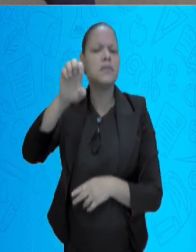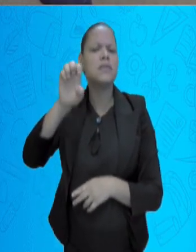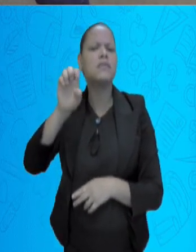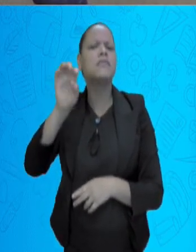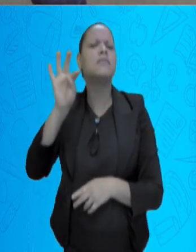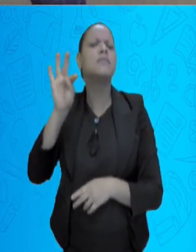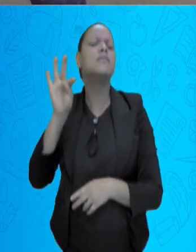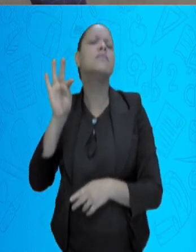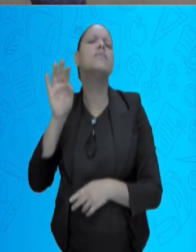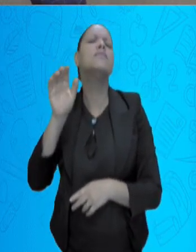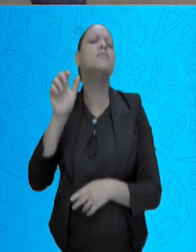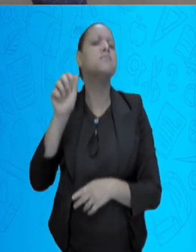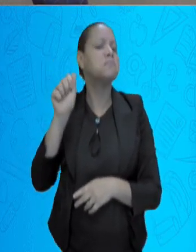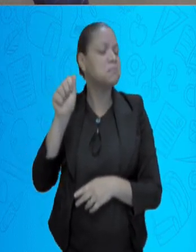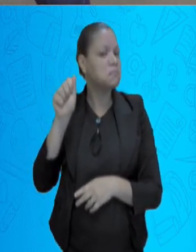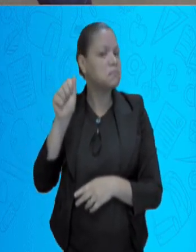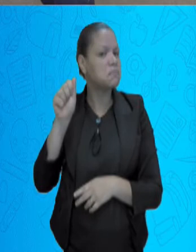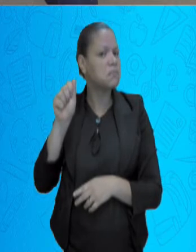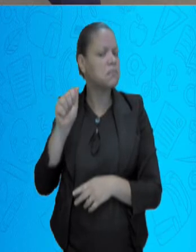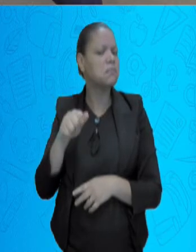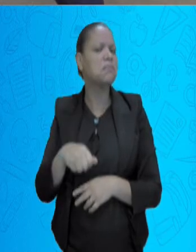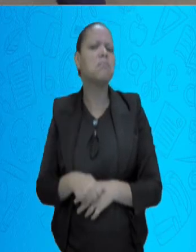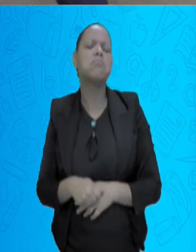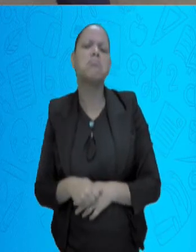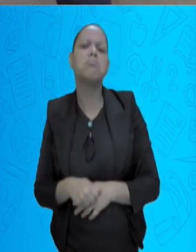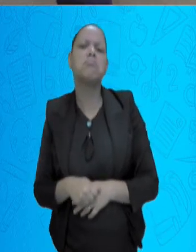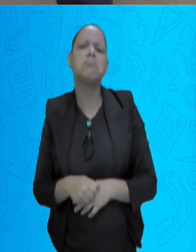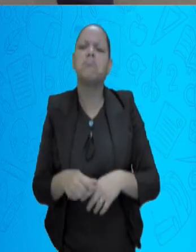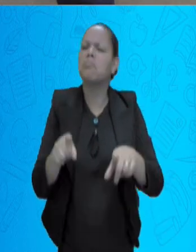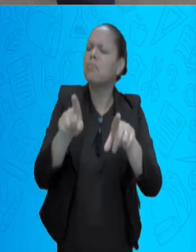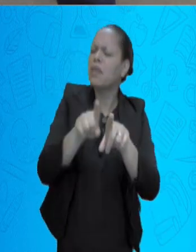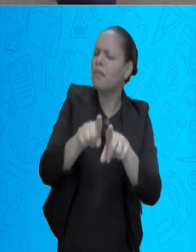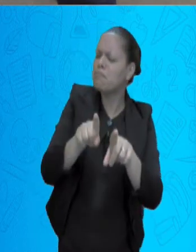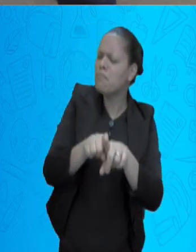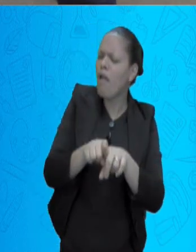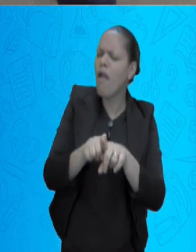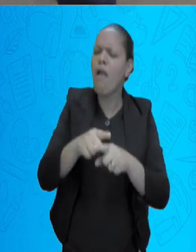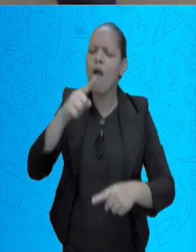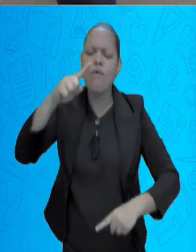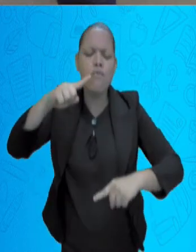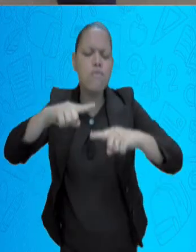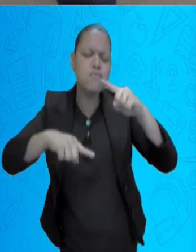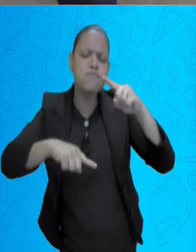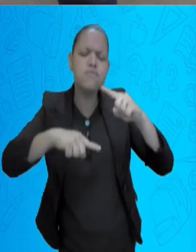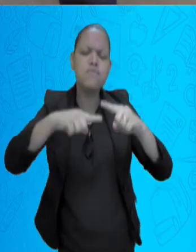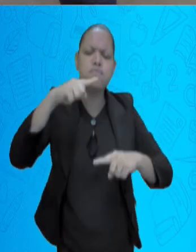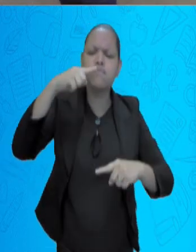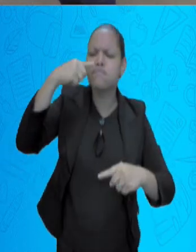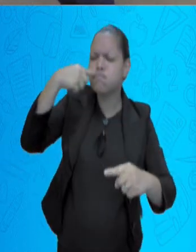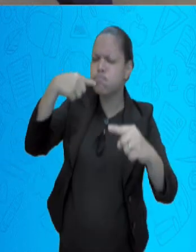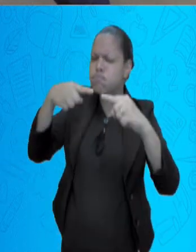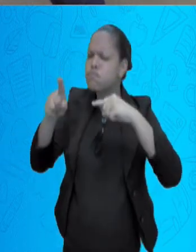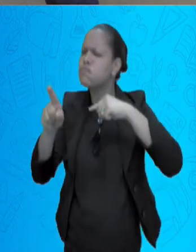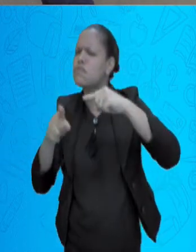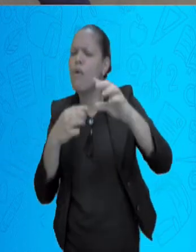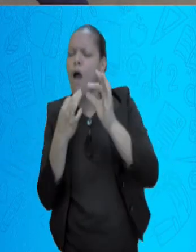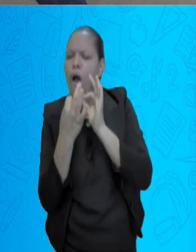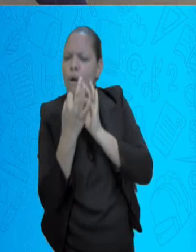embocadura. E ele também é considerado um instrumento de